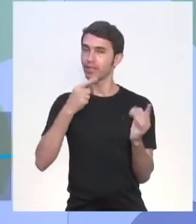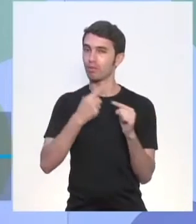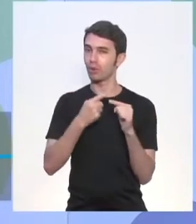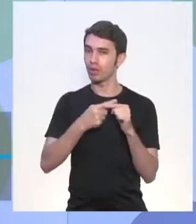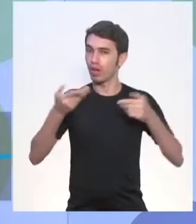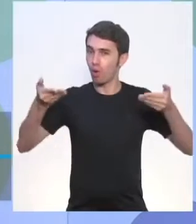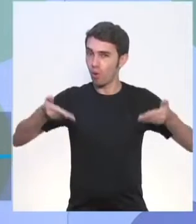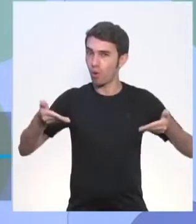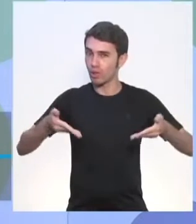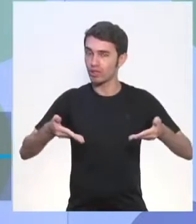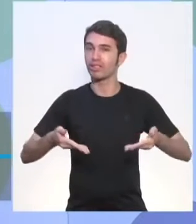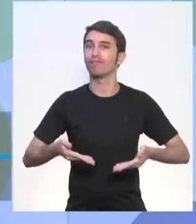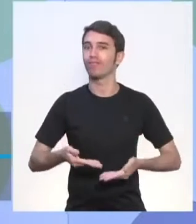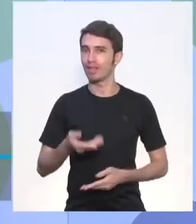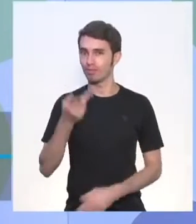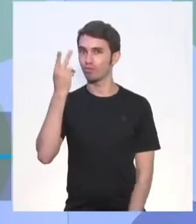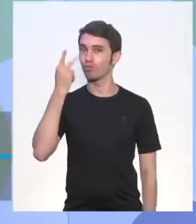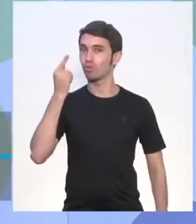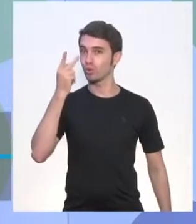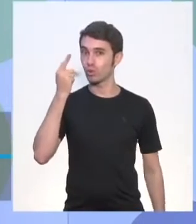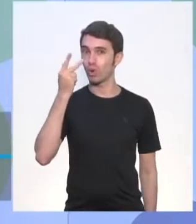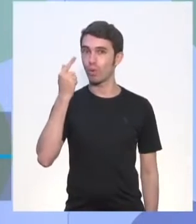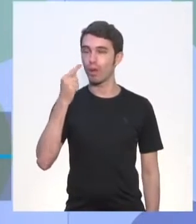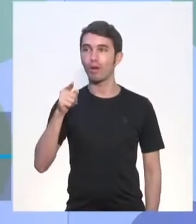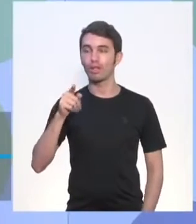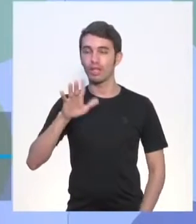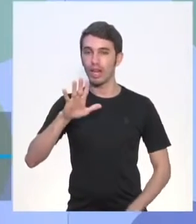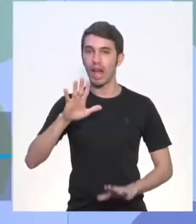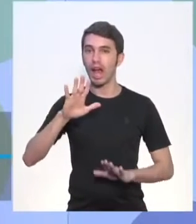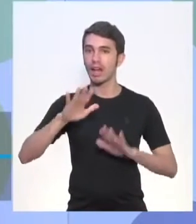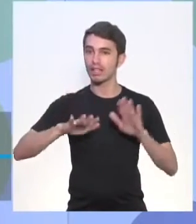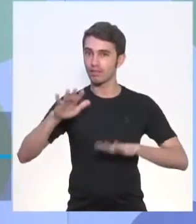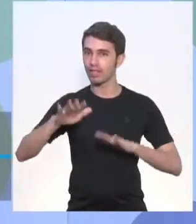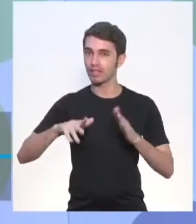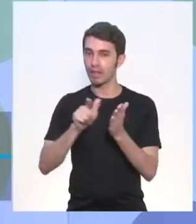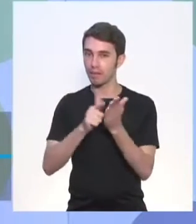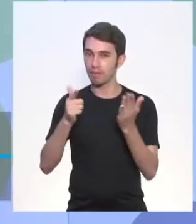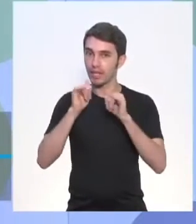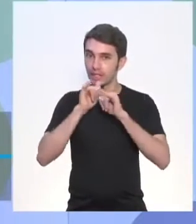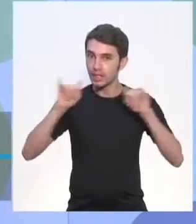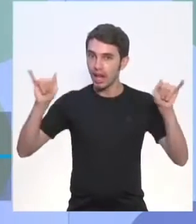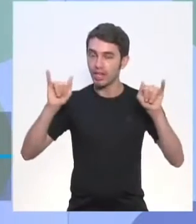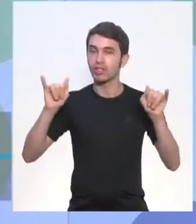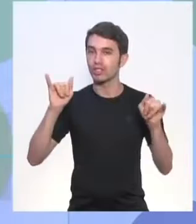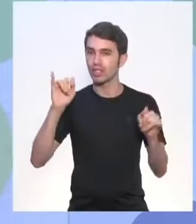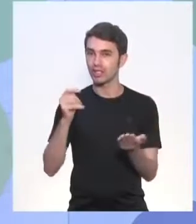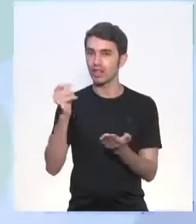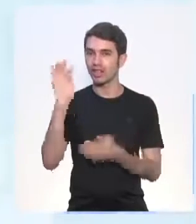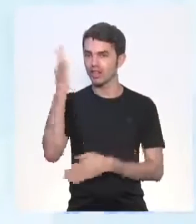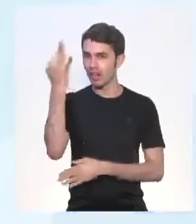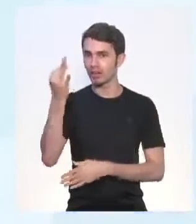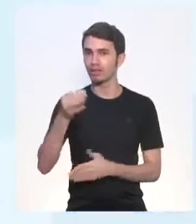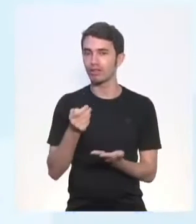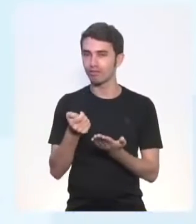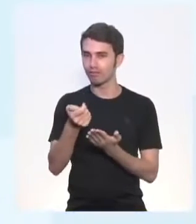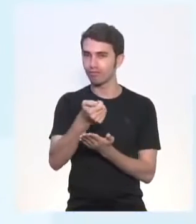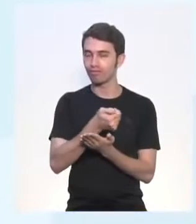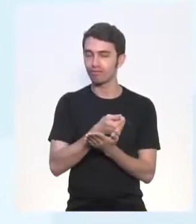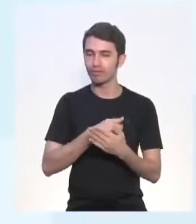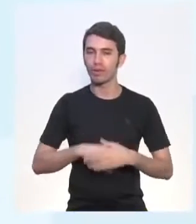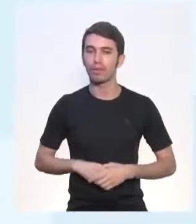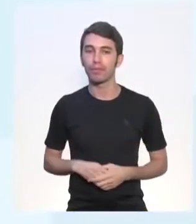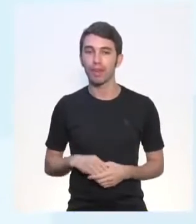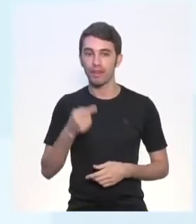que vivemos é muito comum que a sua mensagem possa ser fake, Então, o conteúdo de hoje, vou pedir para pôr na tela, por gentileza,